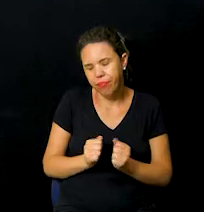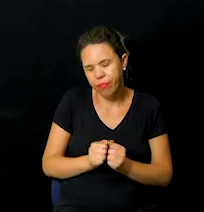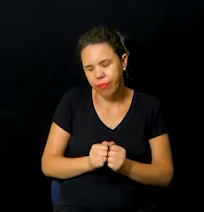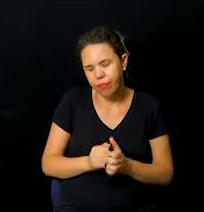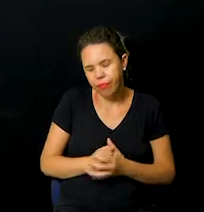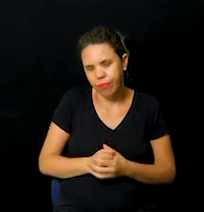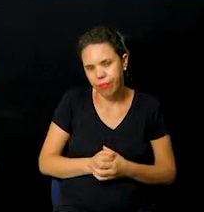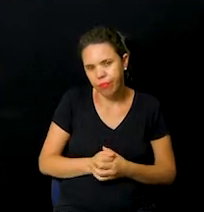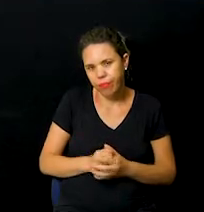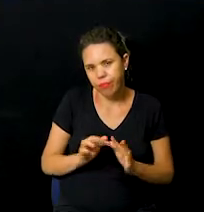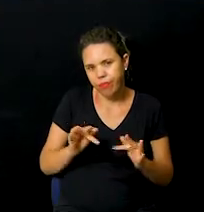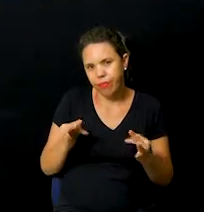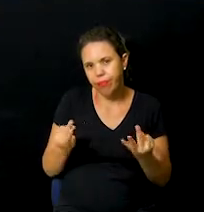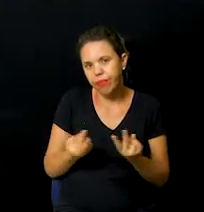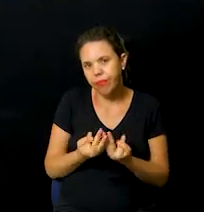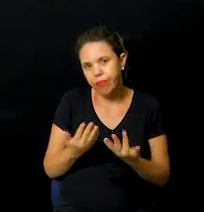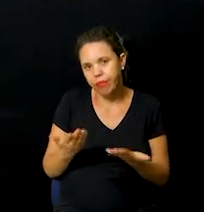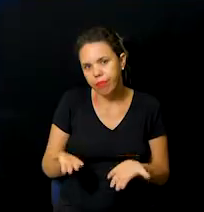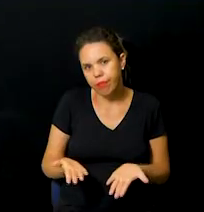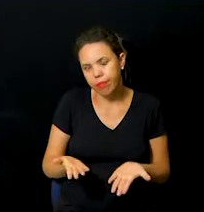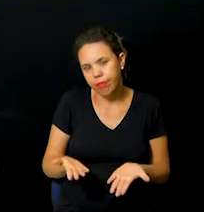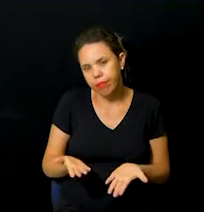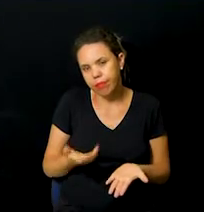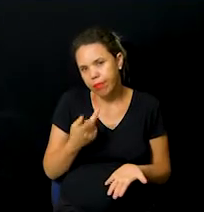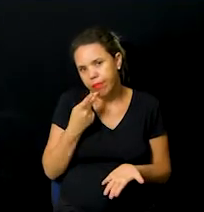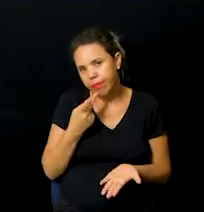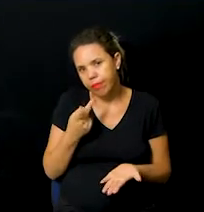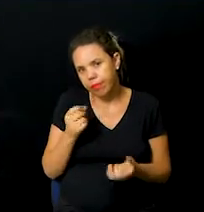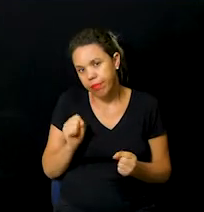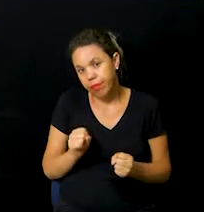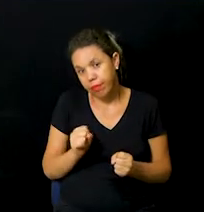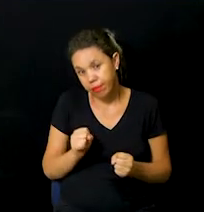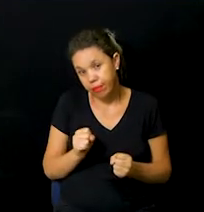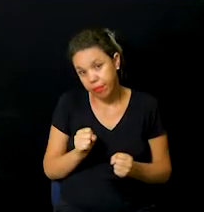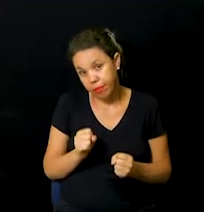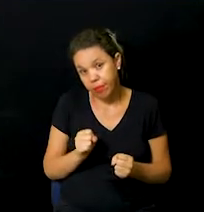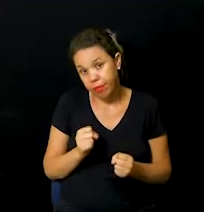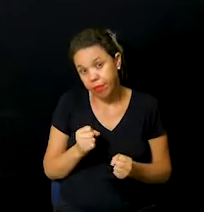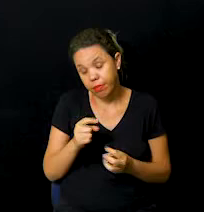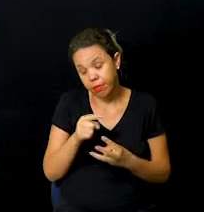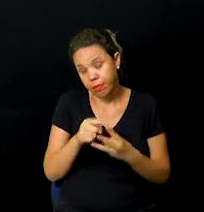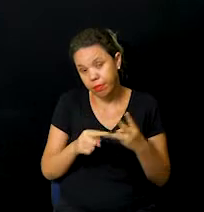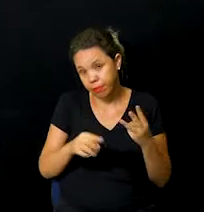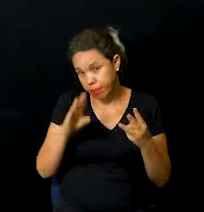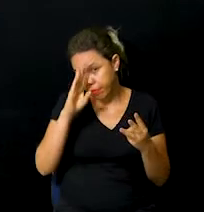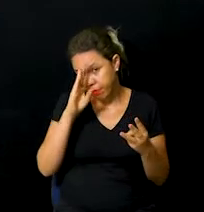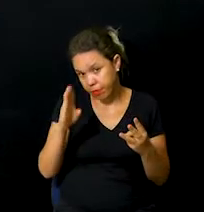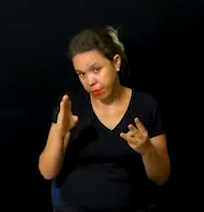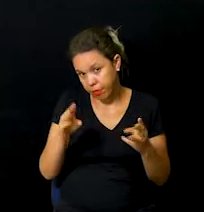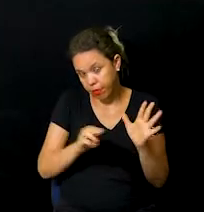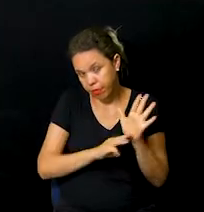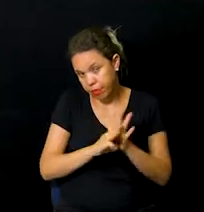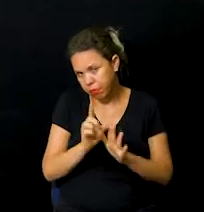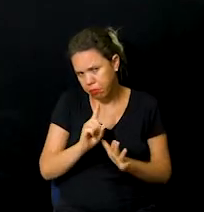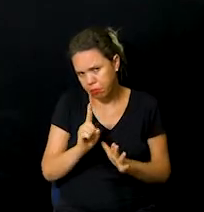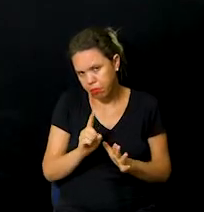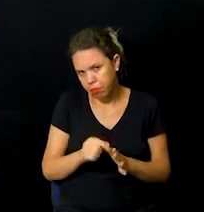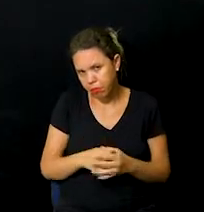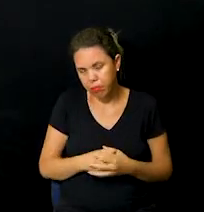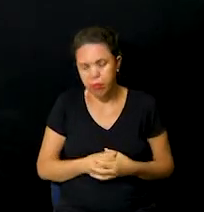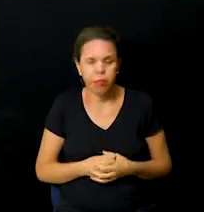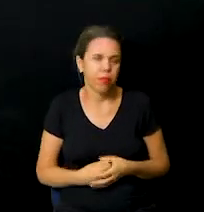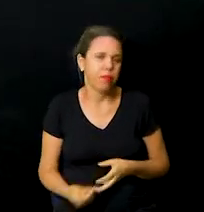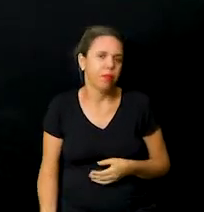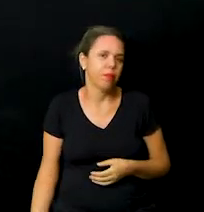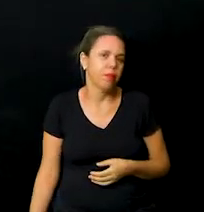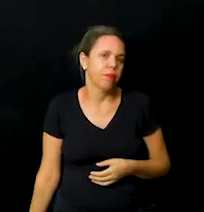junto enfim, com a sua família. Então, esse a gente pode dizer que é um dos 3 princípios do método